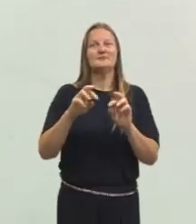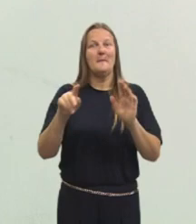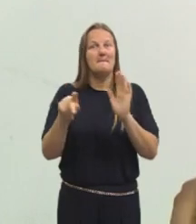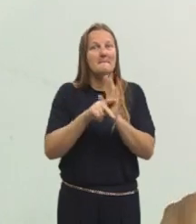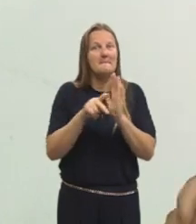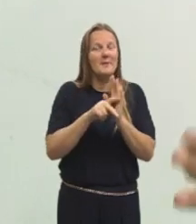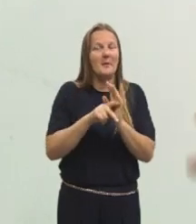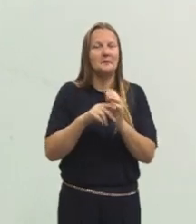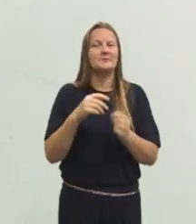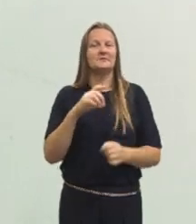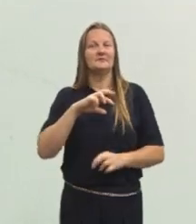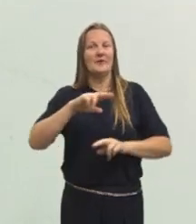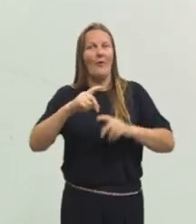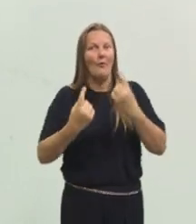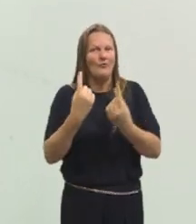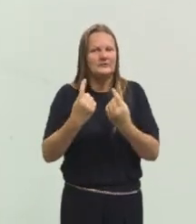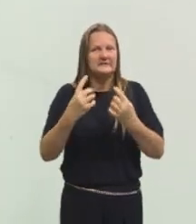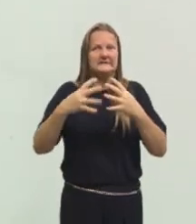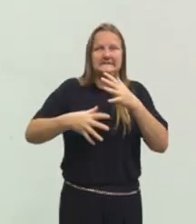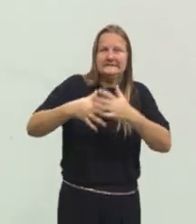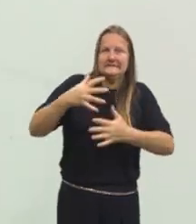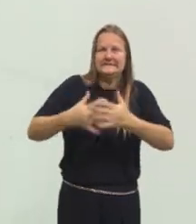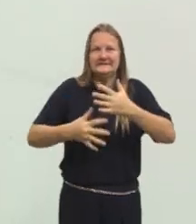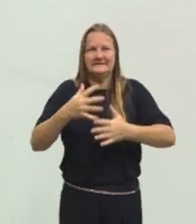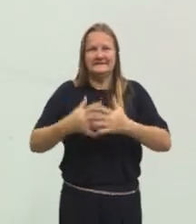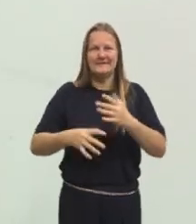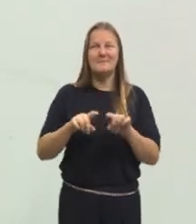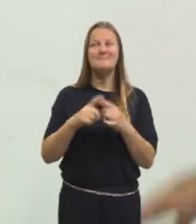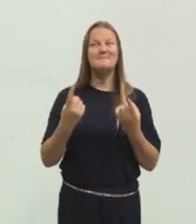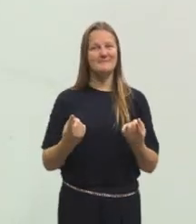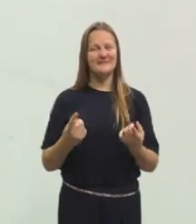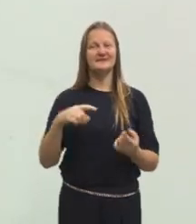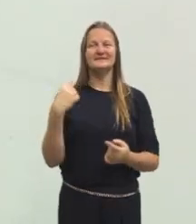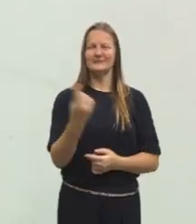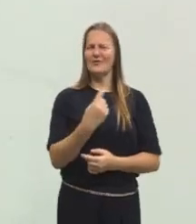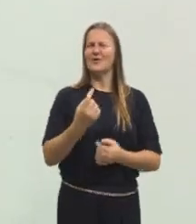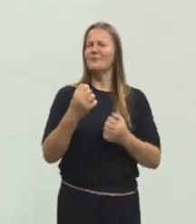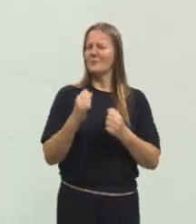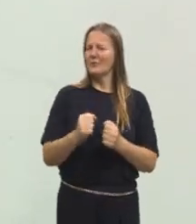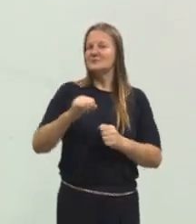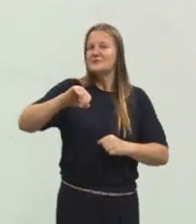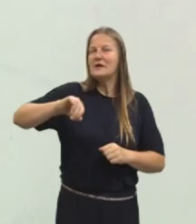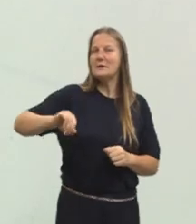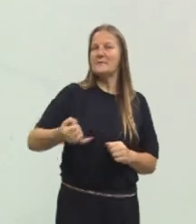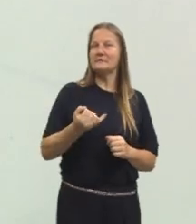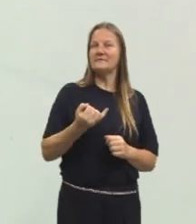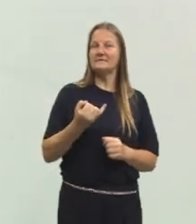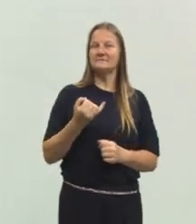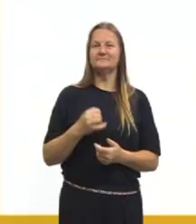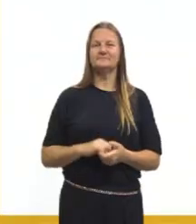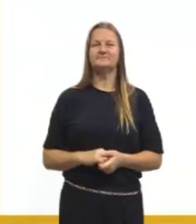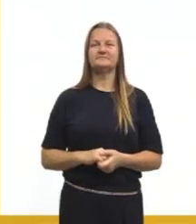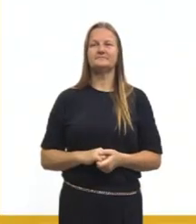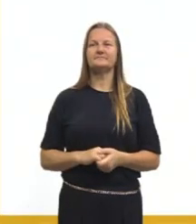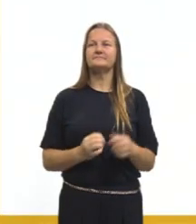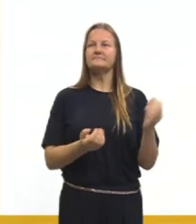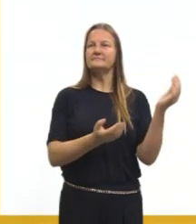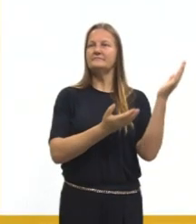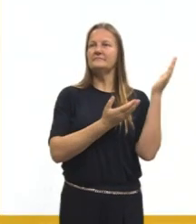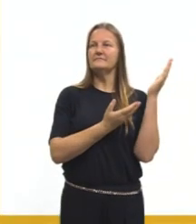pesados alguns nem tantos né mas o que que a gente pode tirar então das questões de bio bom